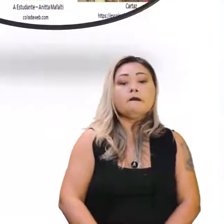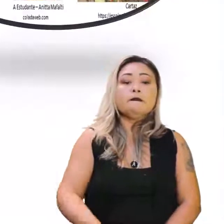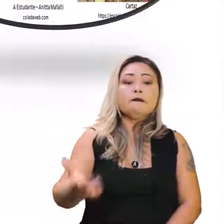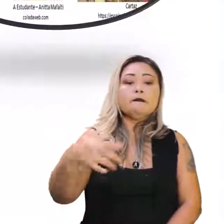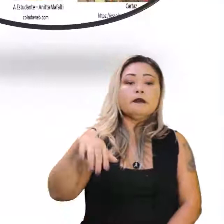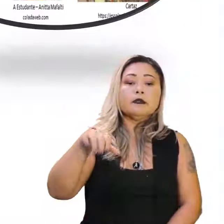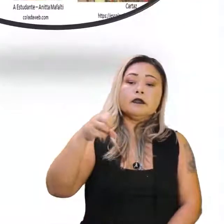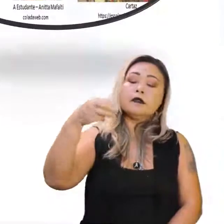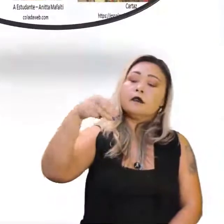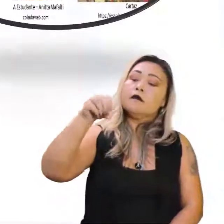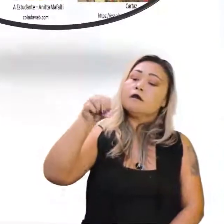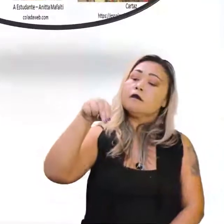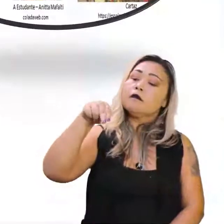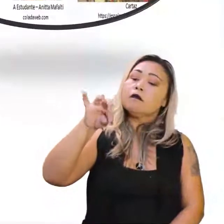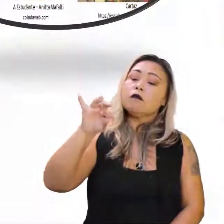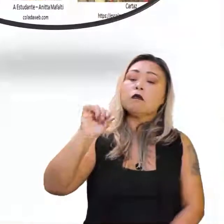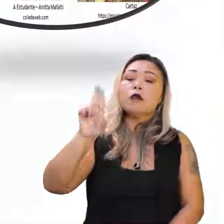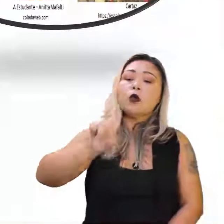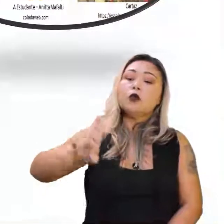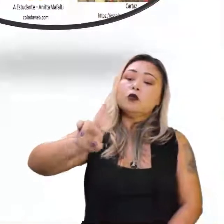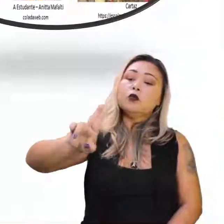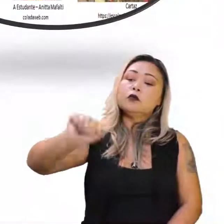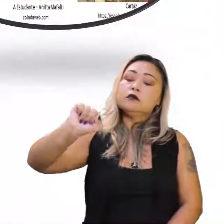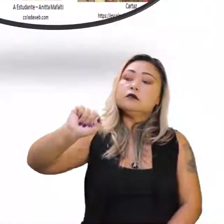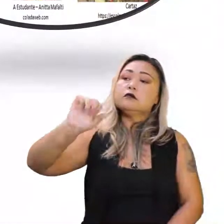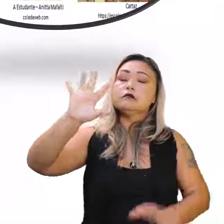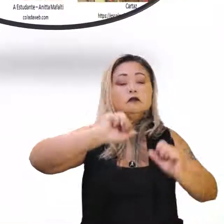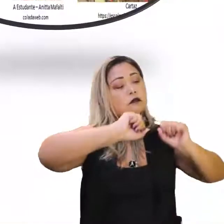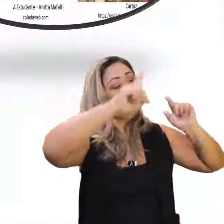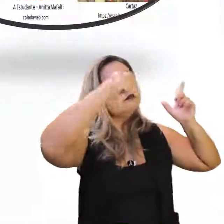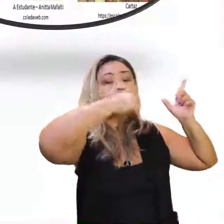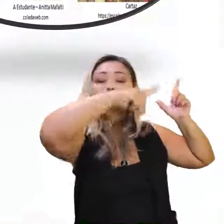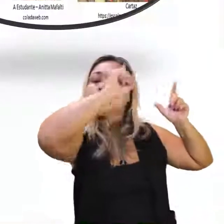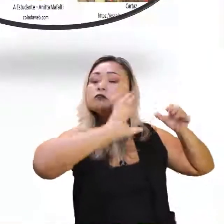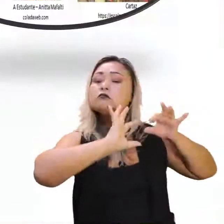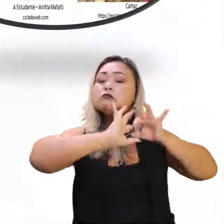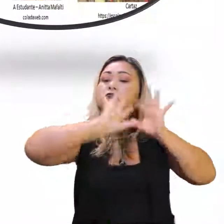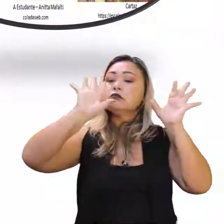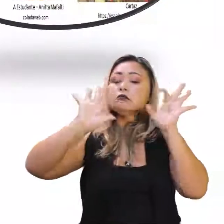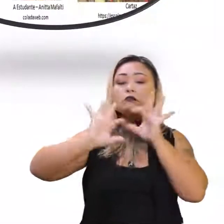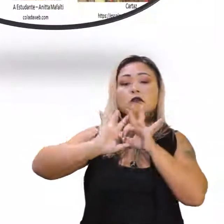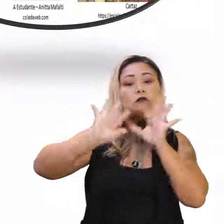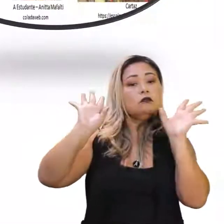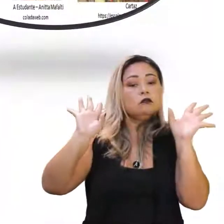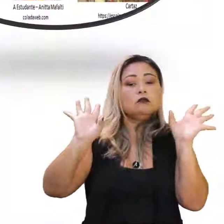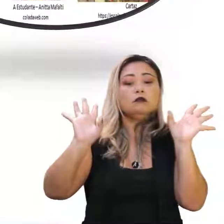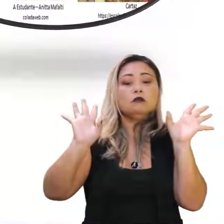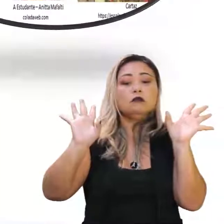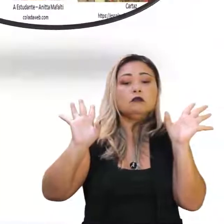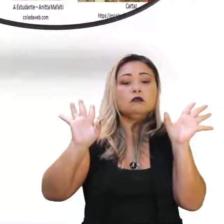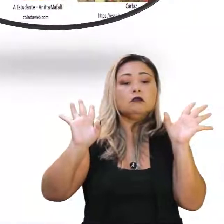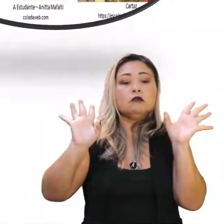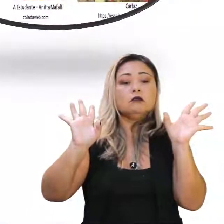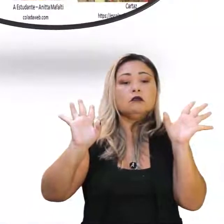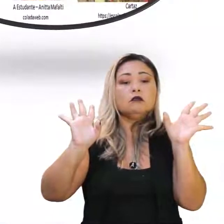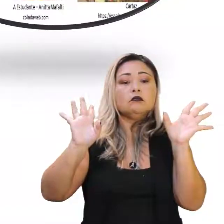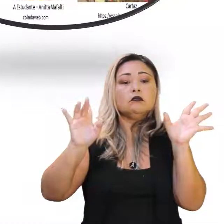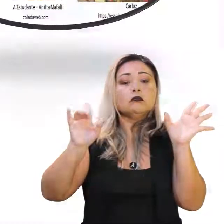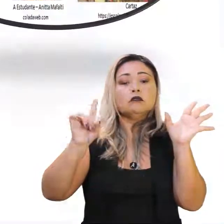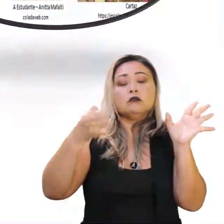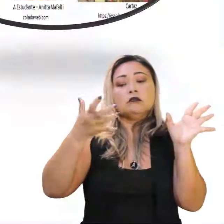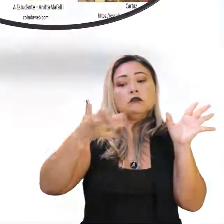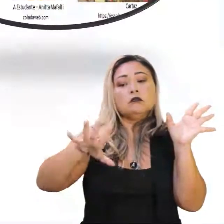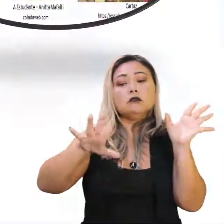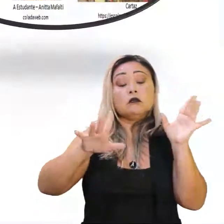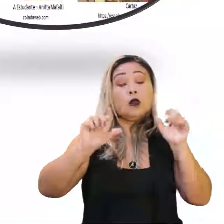Monet, né, no qual ele utiliza ali muito as pinceladas soltas, ele não deixa